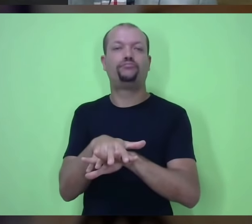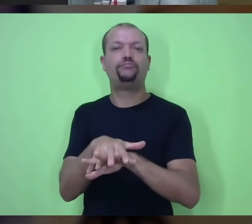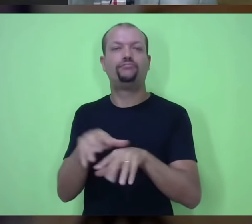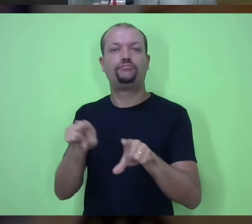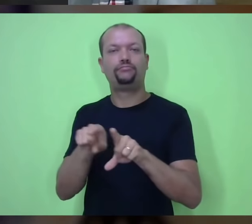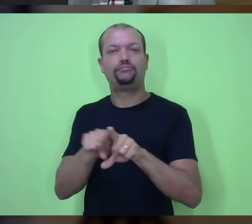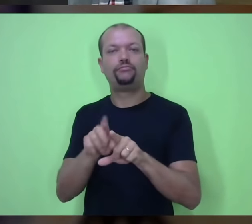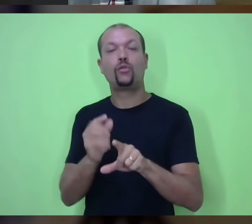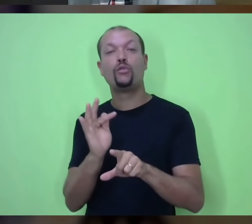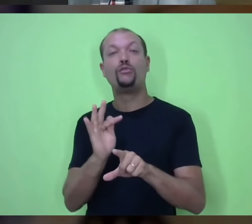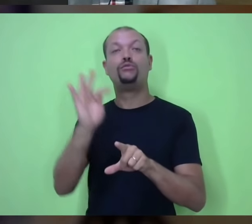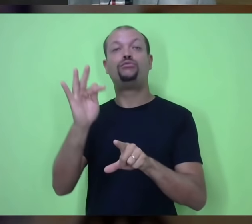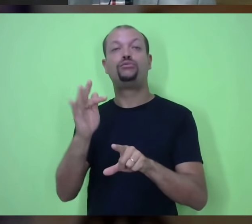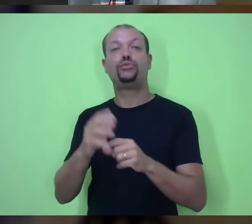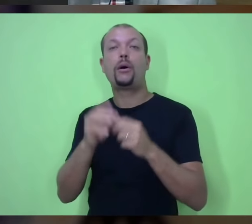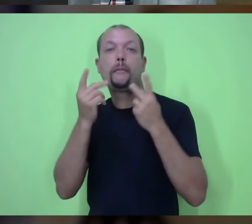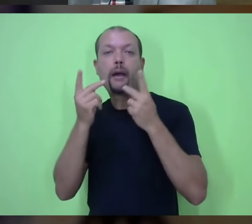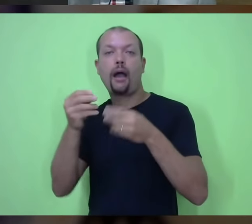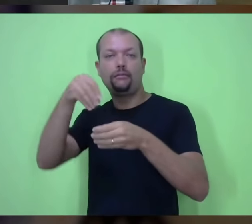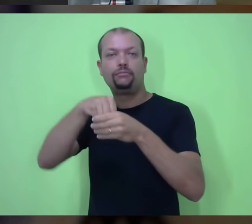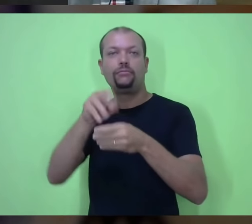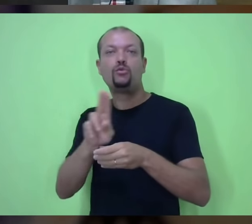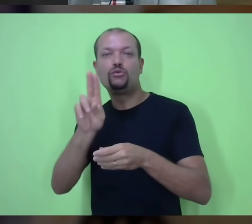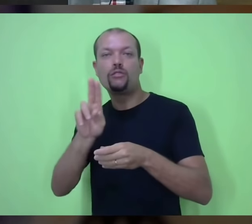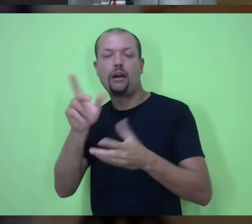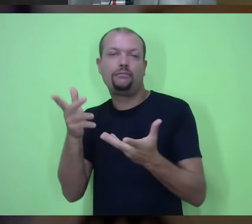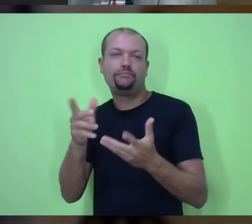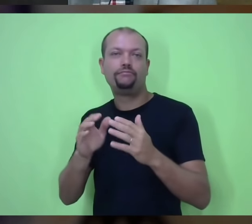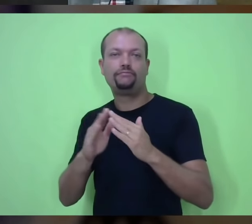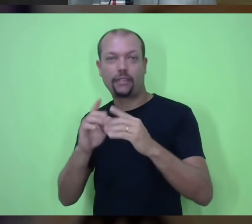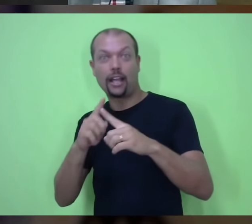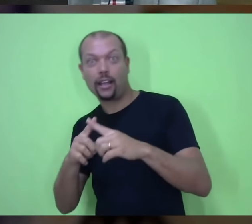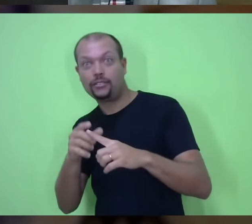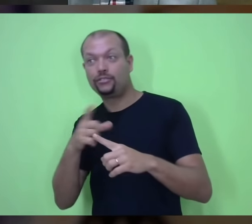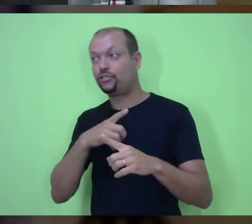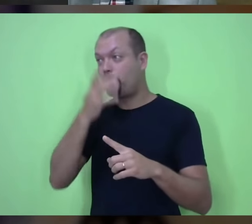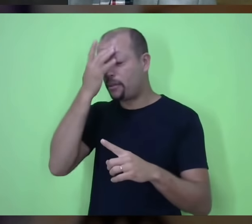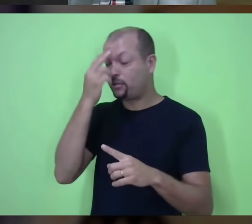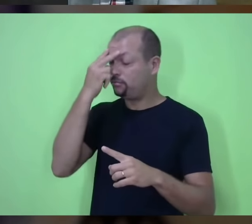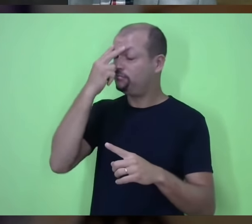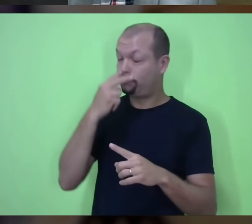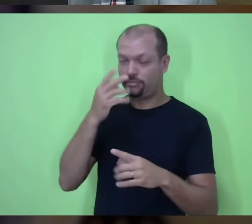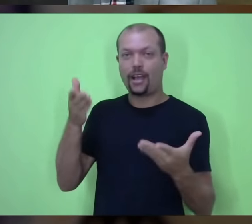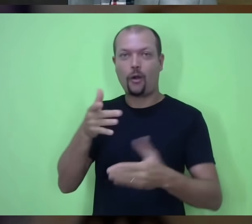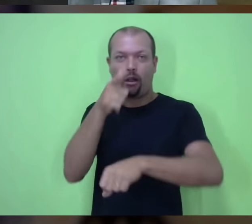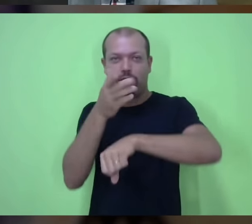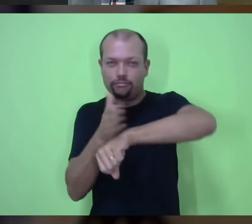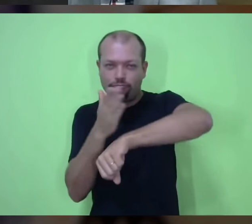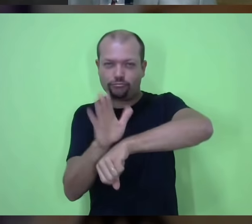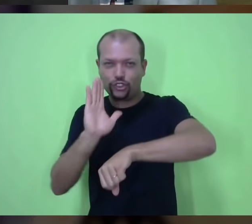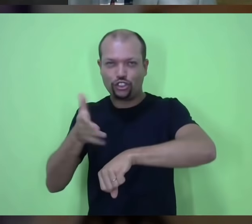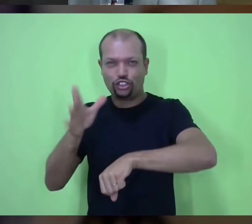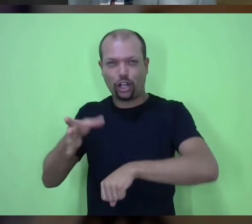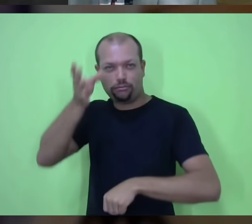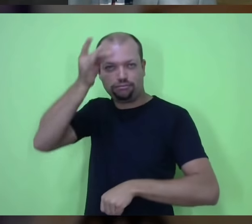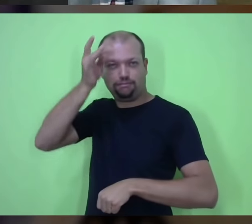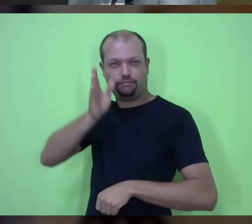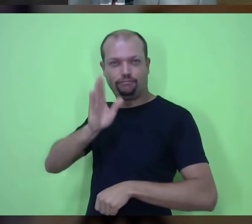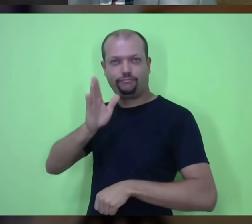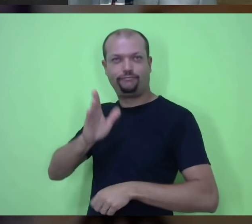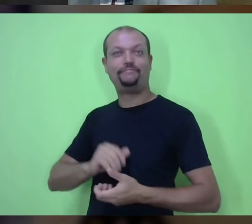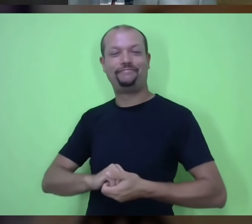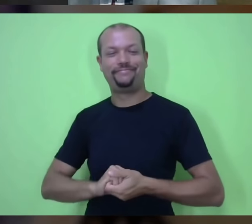Então, quando futuramente forem pregar numa igreja que tem alguma pessoa cega ou de baixa visão, vocês já estão treinados agora para falar no auditório.